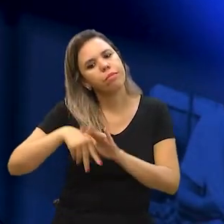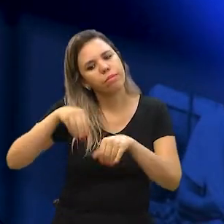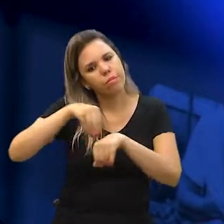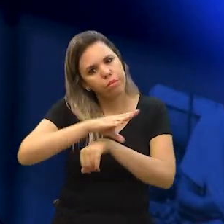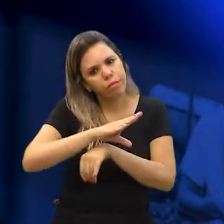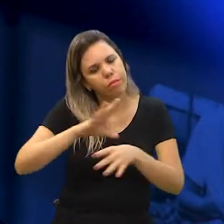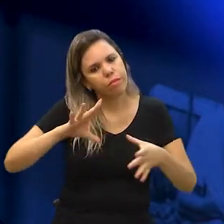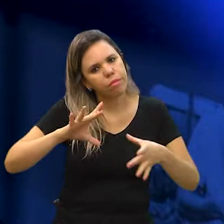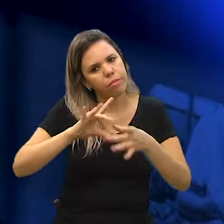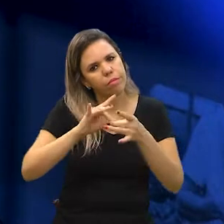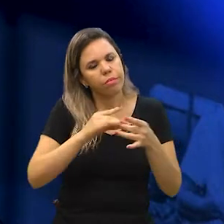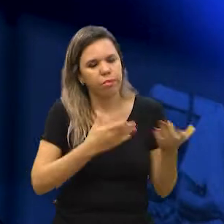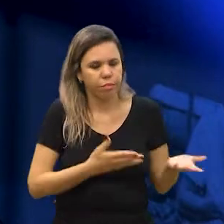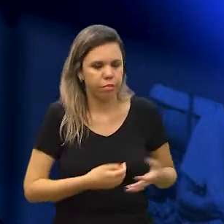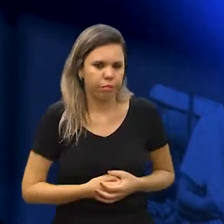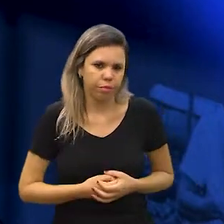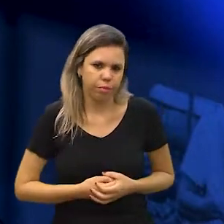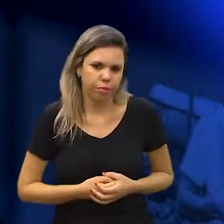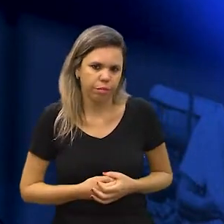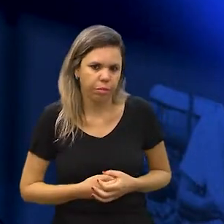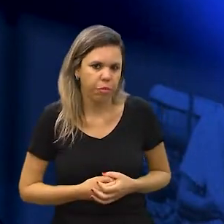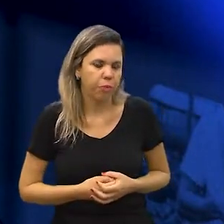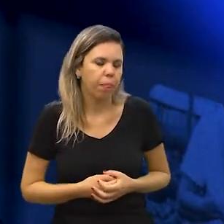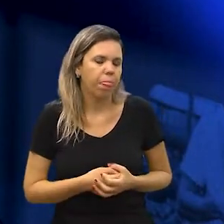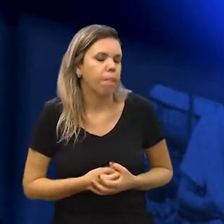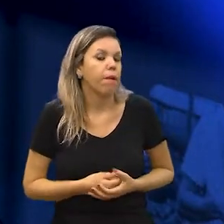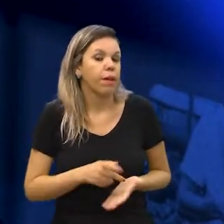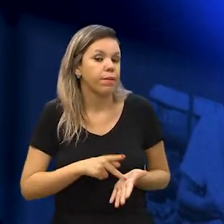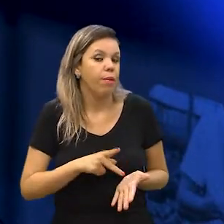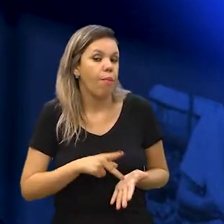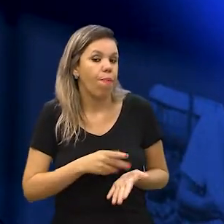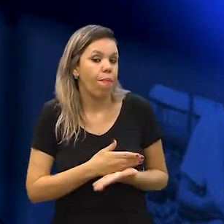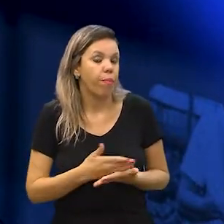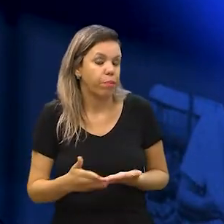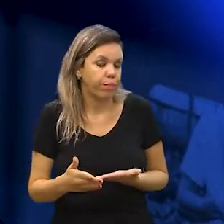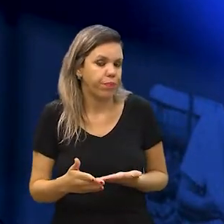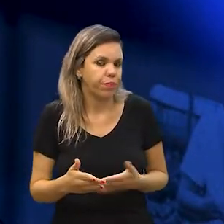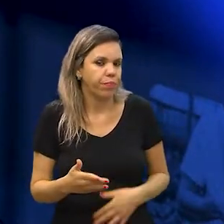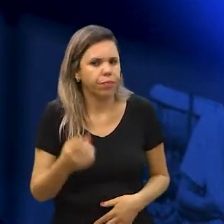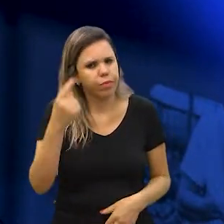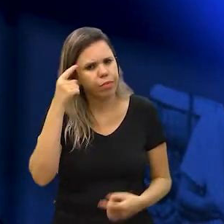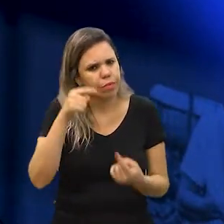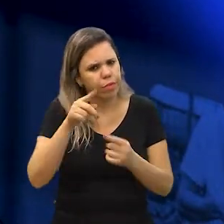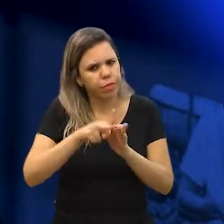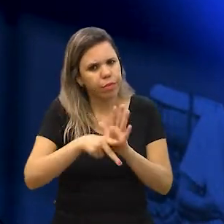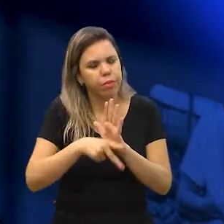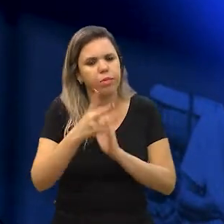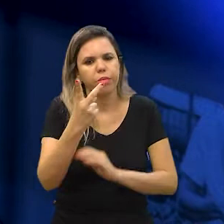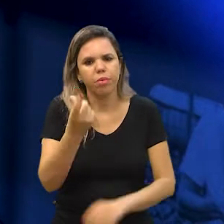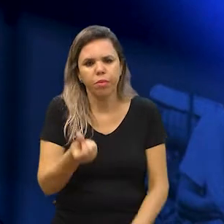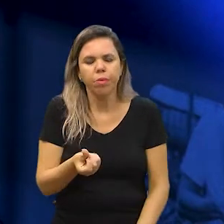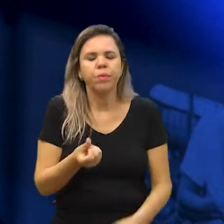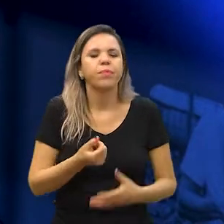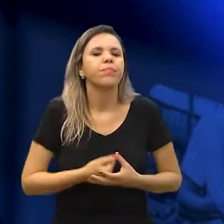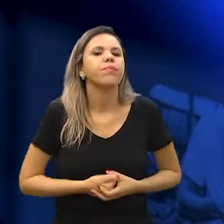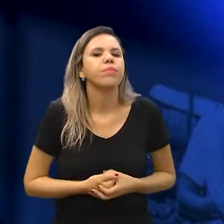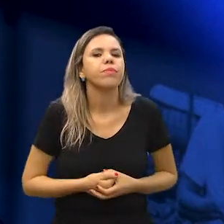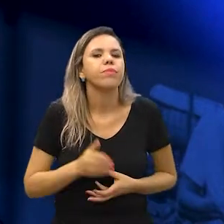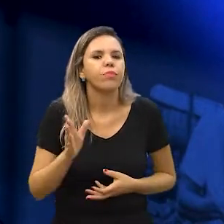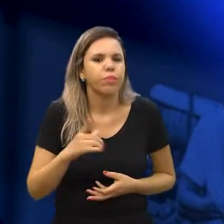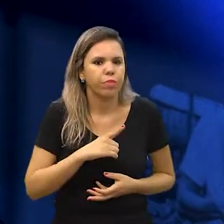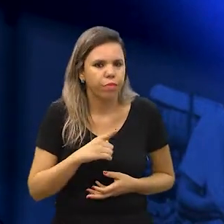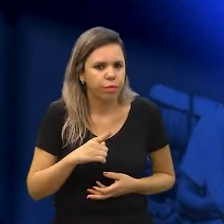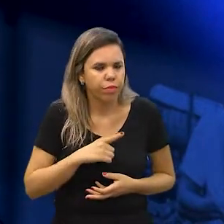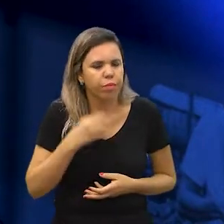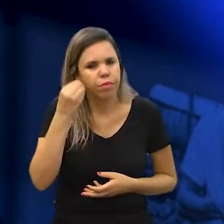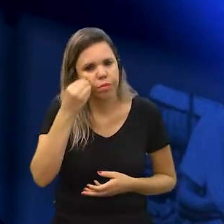trazer parceiros para ele? Na verdade, eu comecei a idealizar o projeto em 2016, né, que eu já tinha uma veia